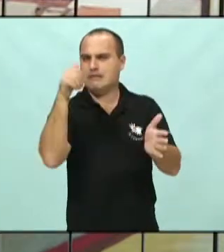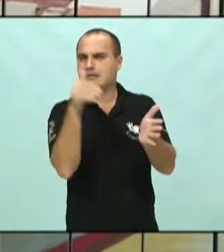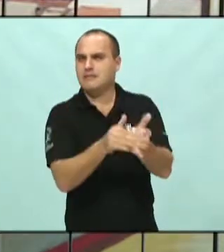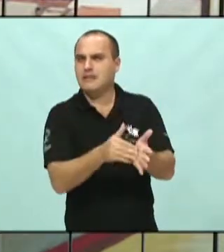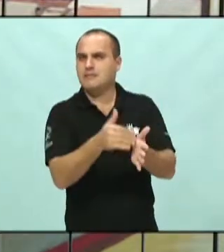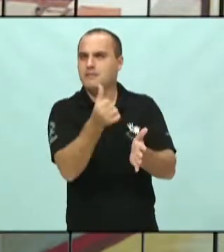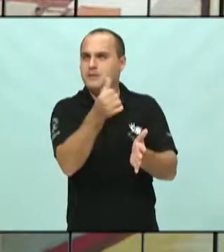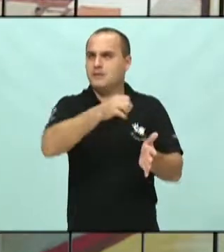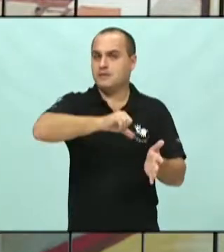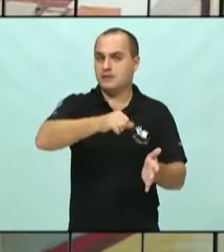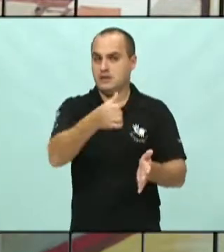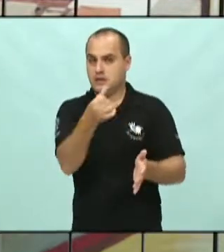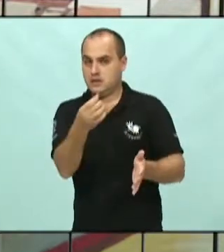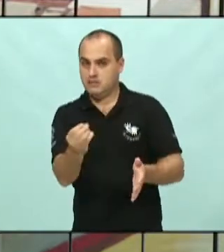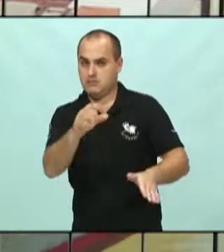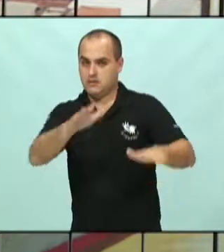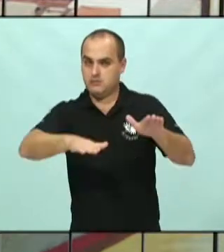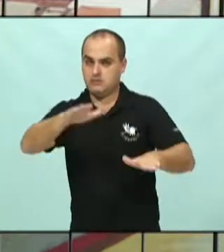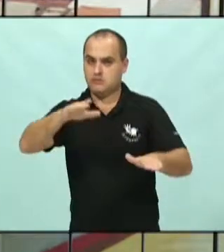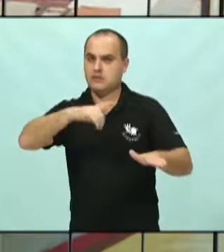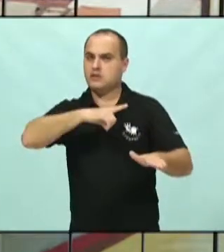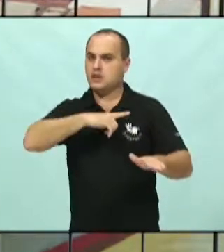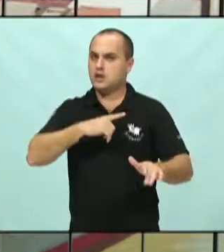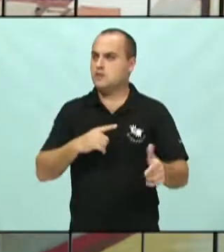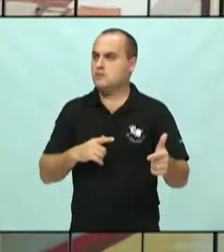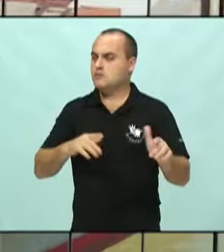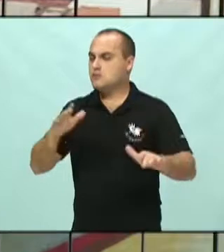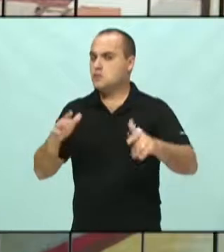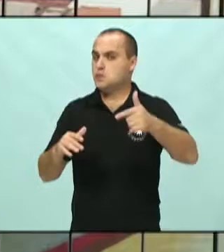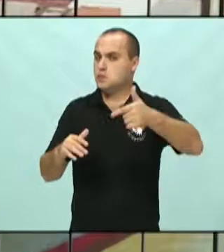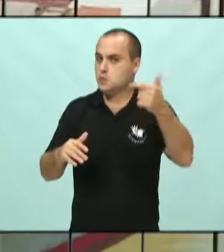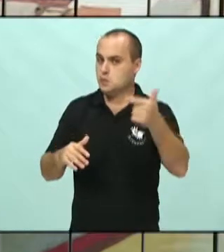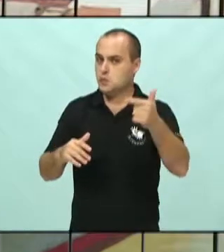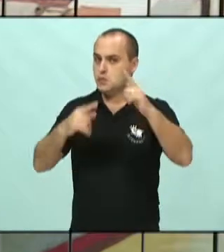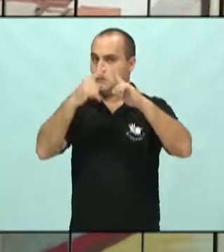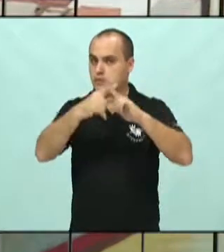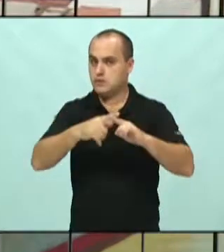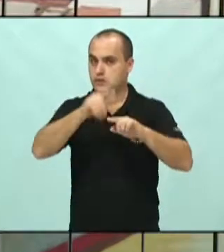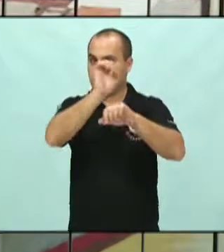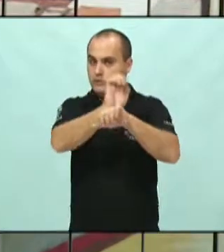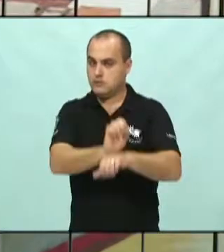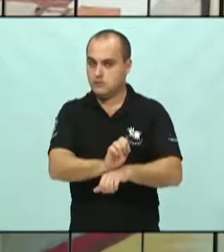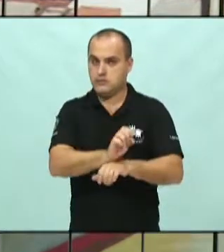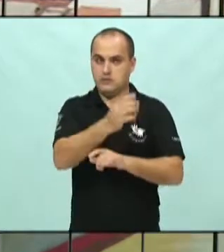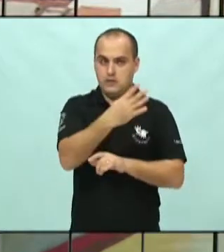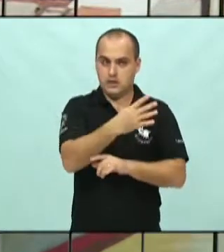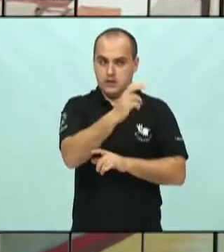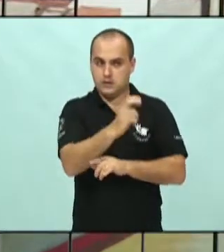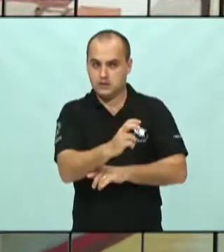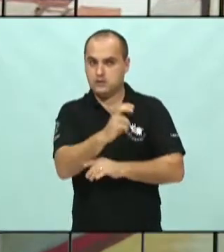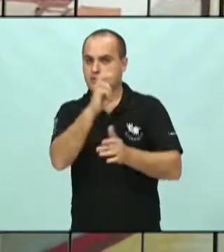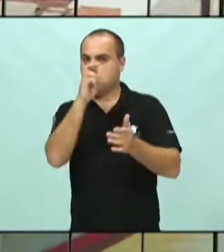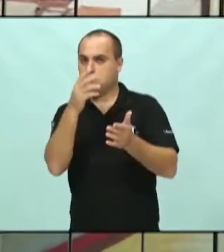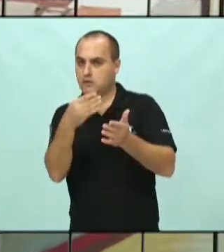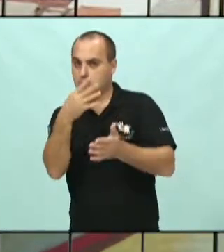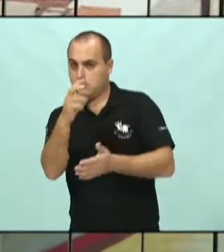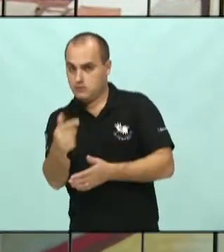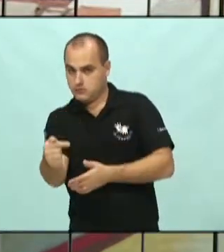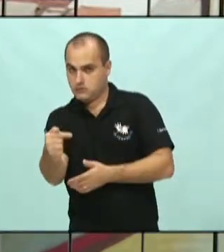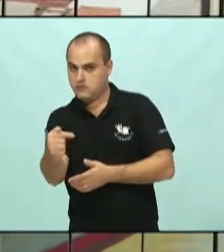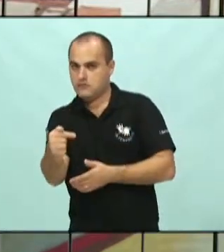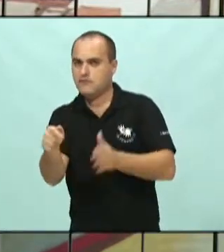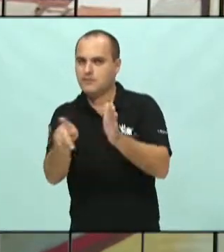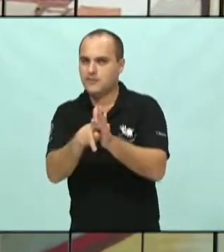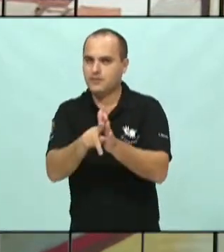menos. Tanto que o Marcílio ganhou pelo menos 2 campeonatos estaduais de tênis, em 45 e 47, justamente com